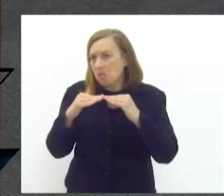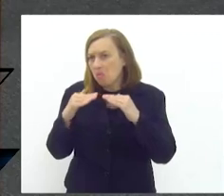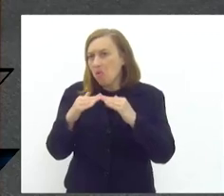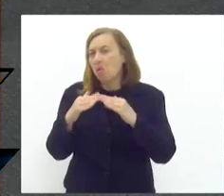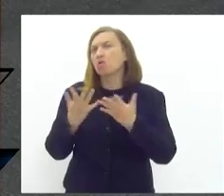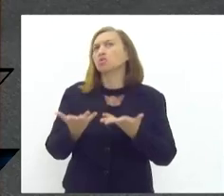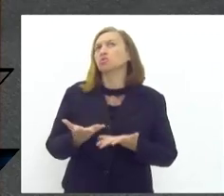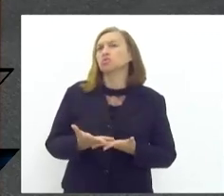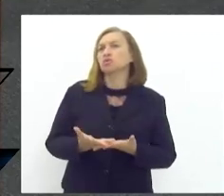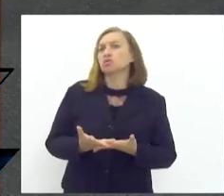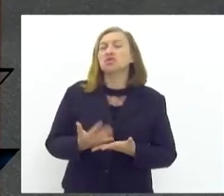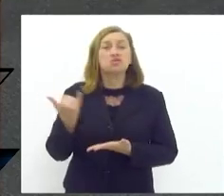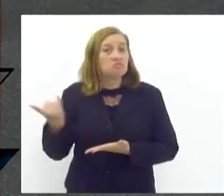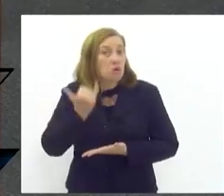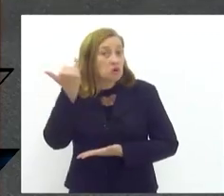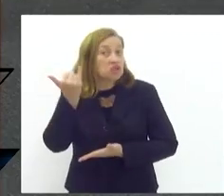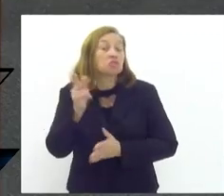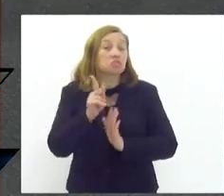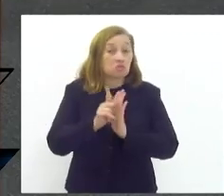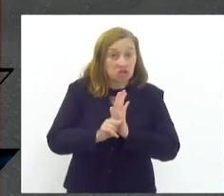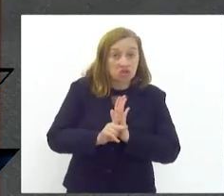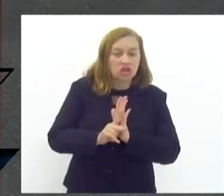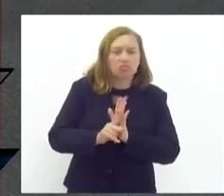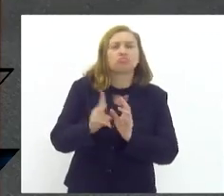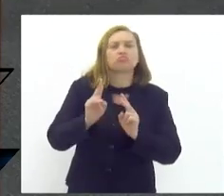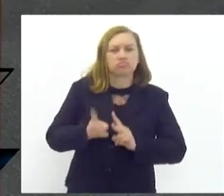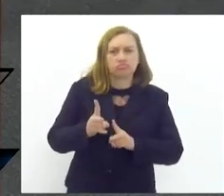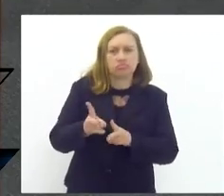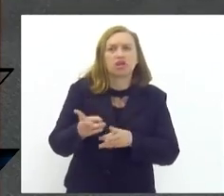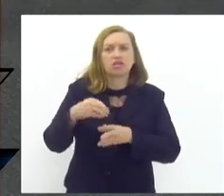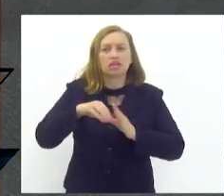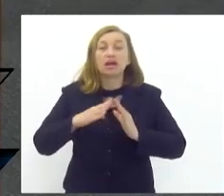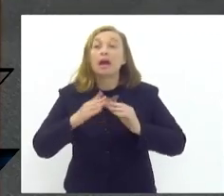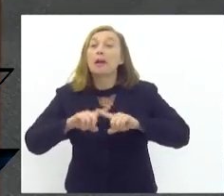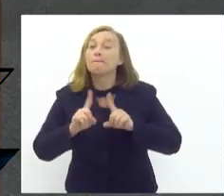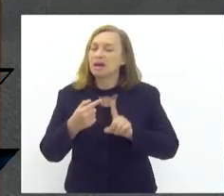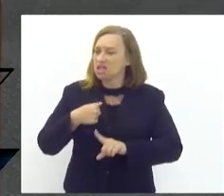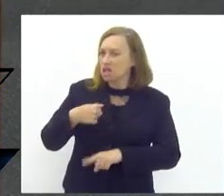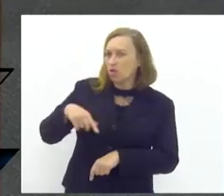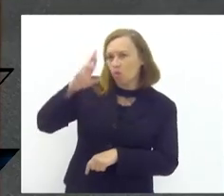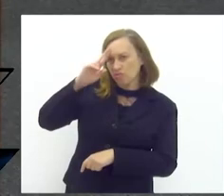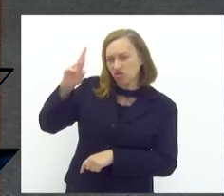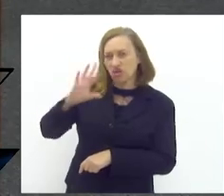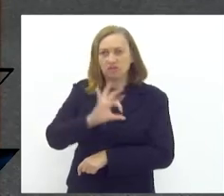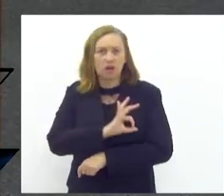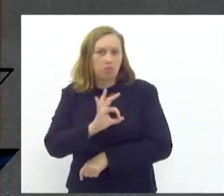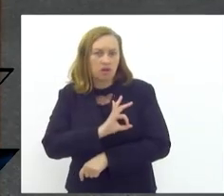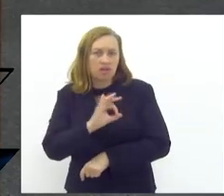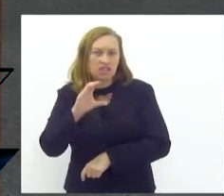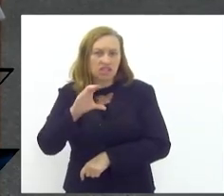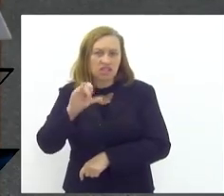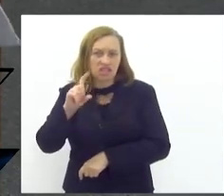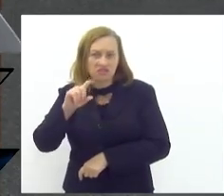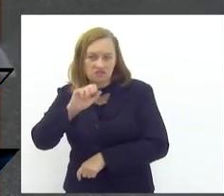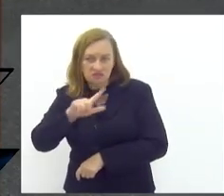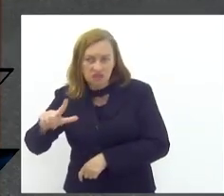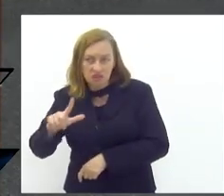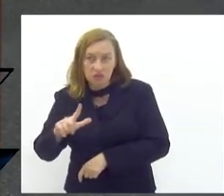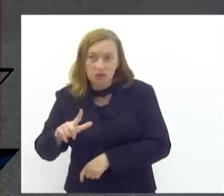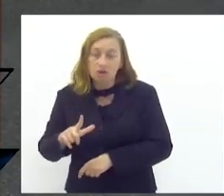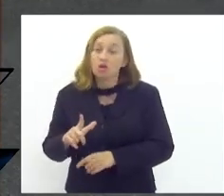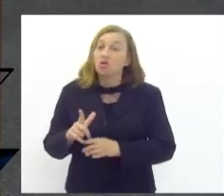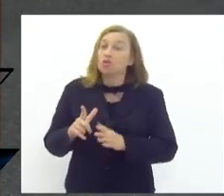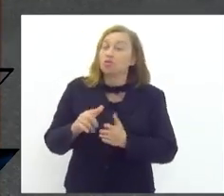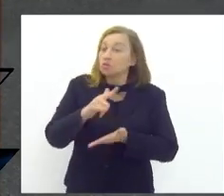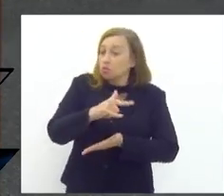para que importante projeto tivesse continuidade mas eu como chefe da Polícia Civil fiz um termo de